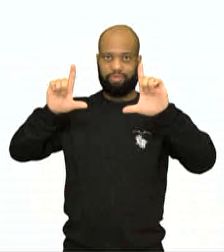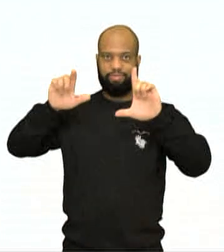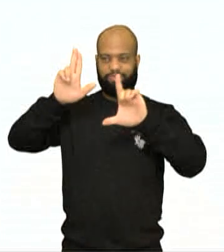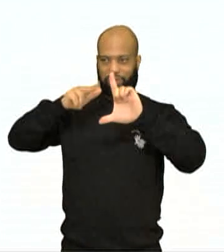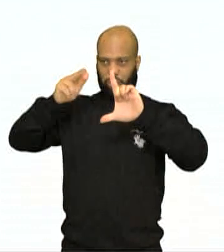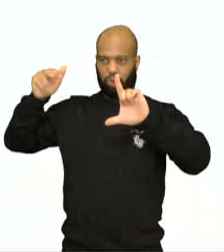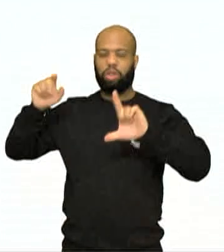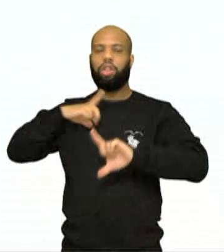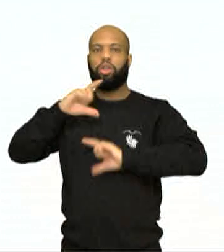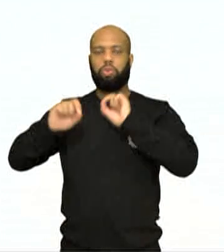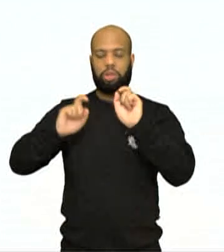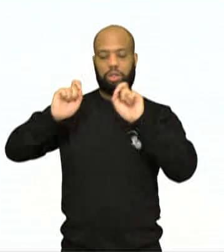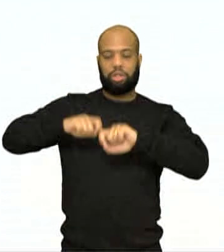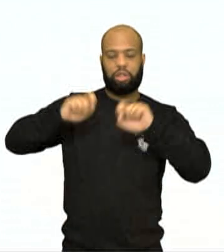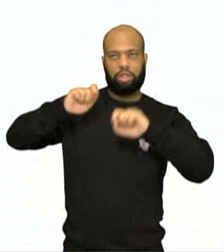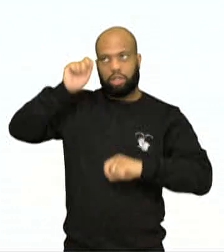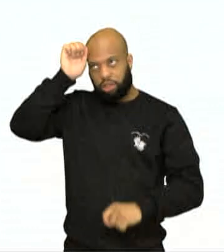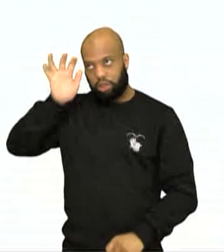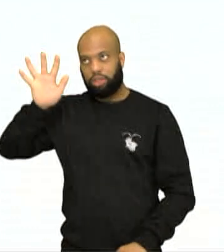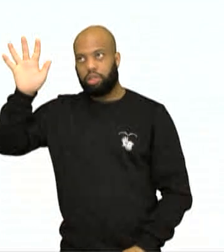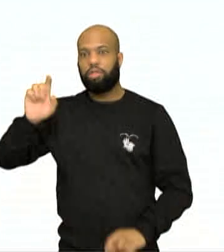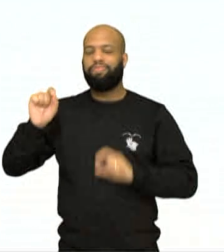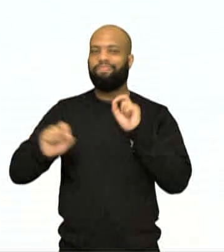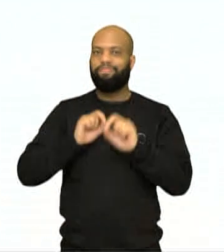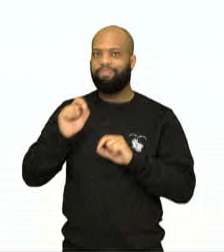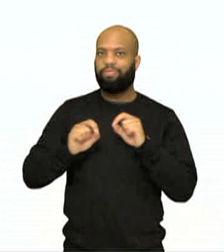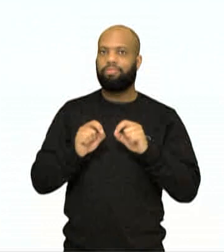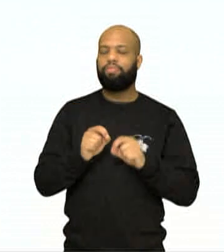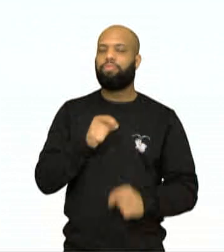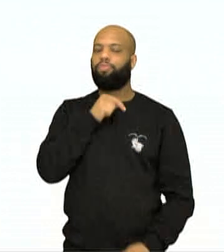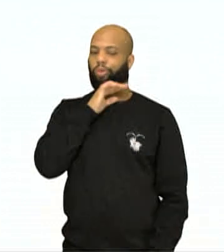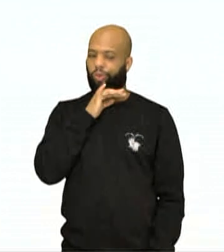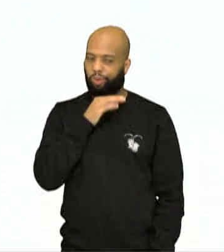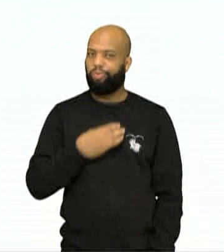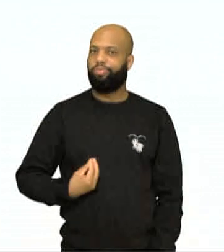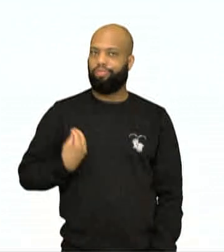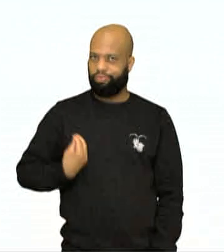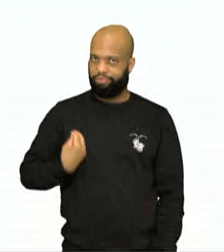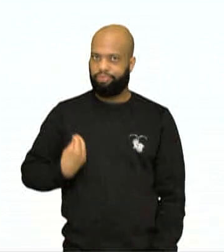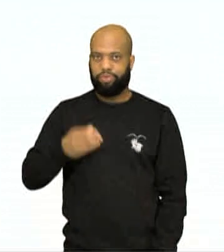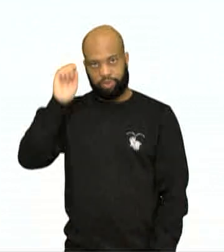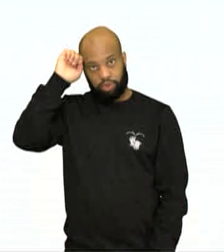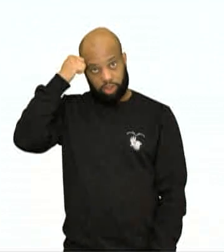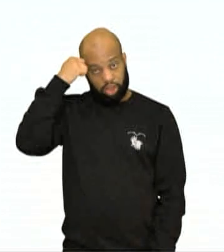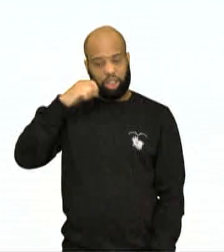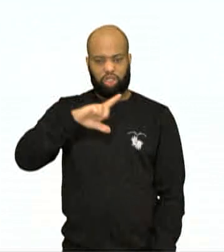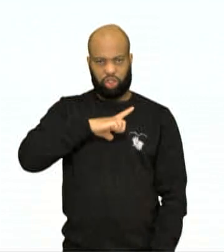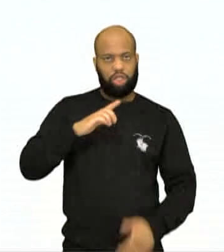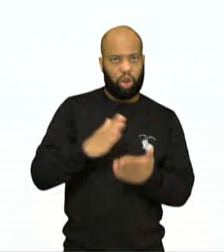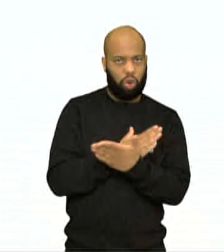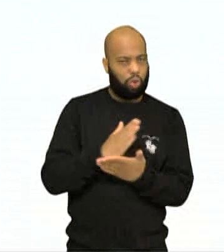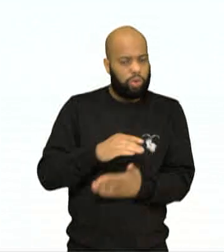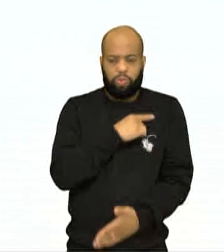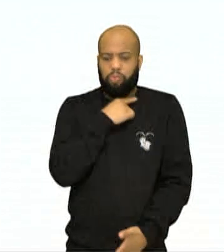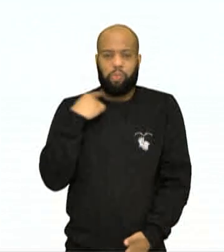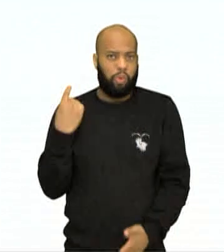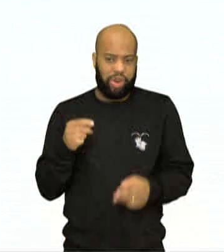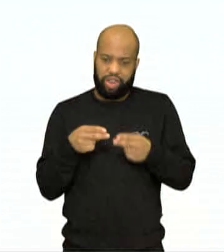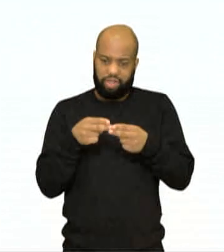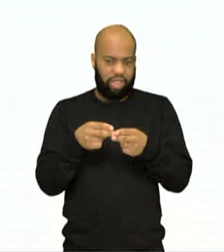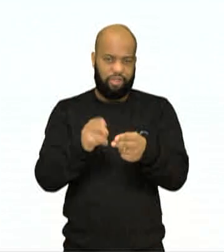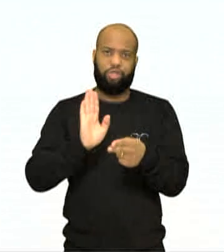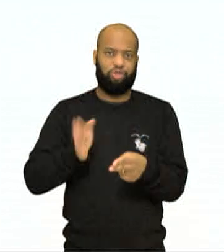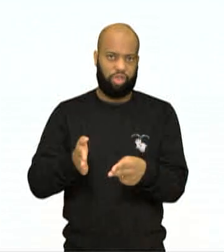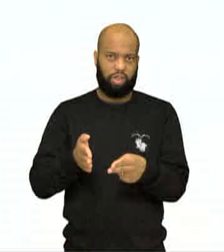pintura, possível imaginar o quão precárias as condições dos negros cativos. Muitos morriam até a bordo, né? E eram jogados ao